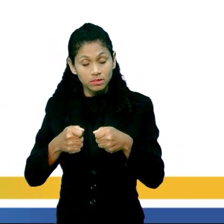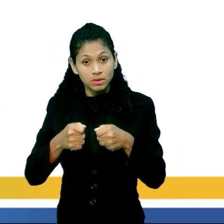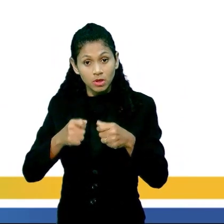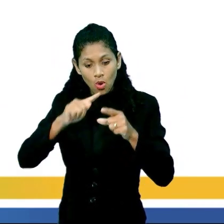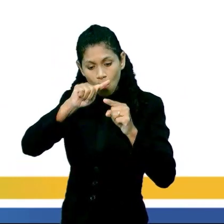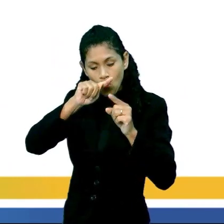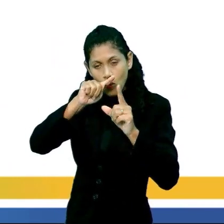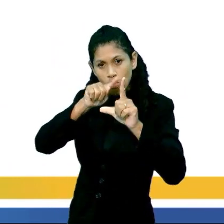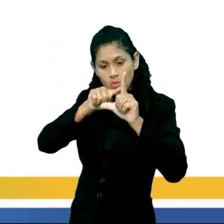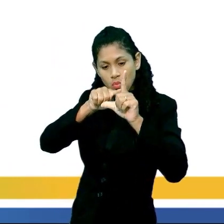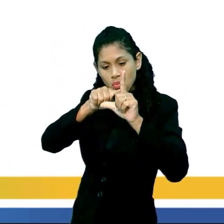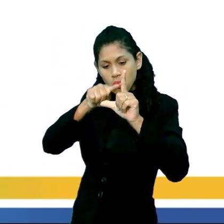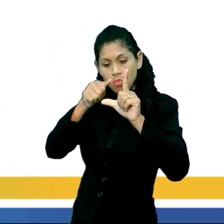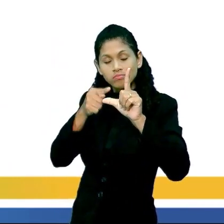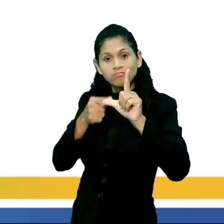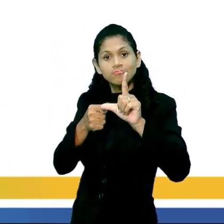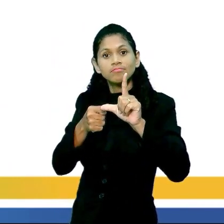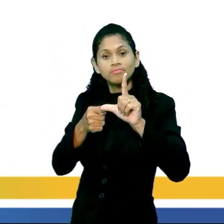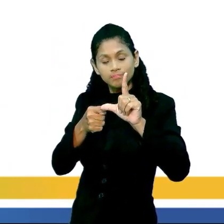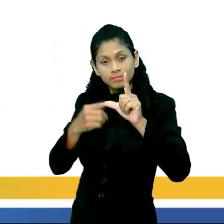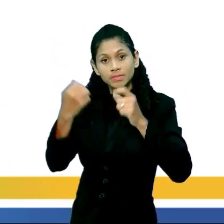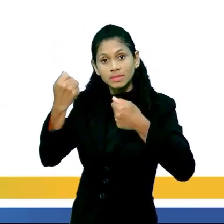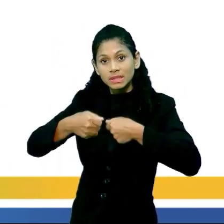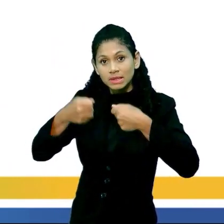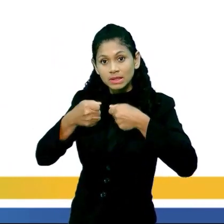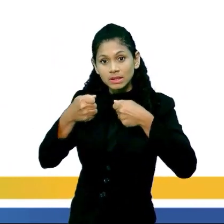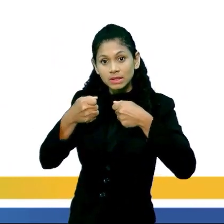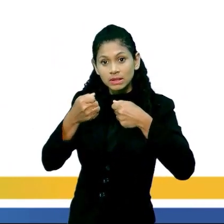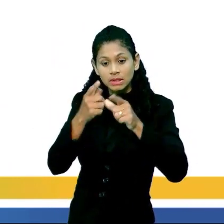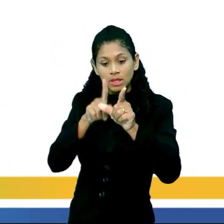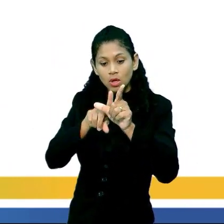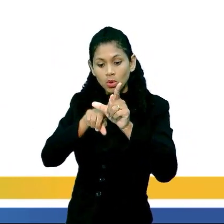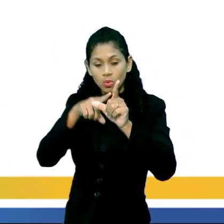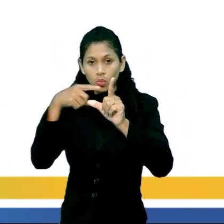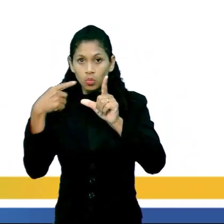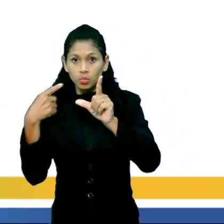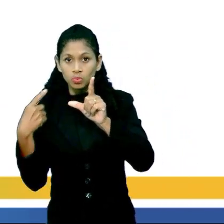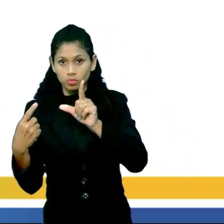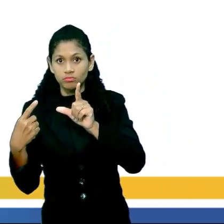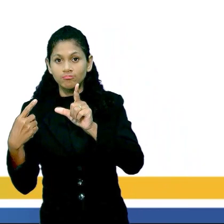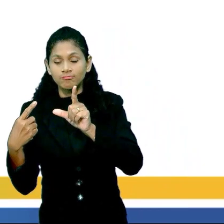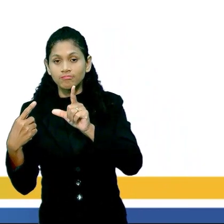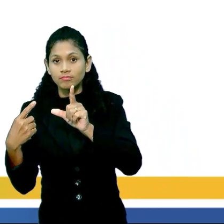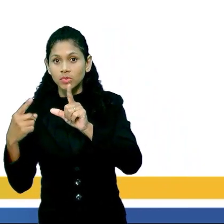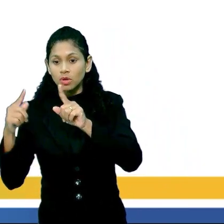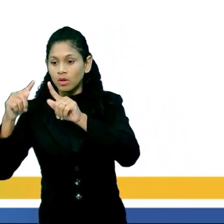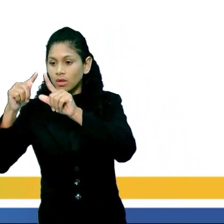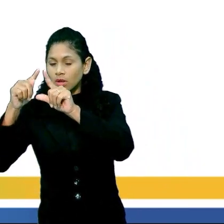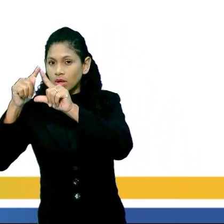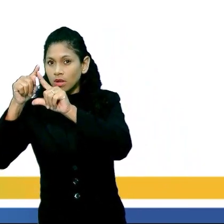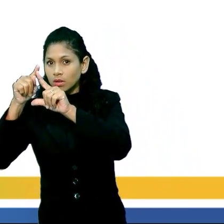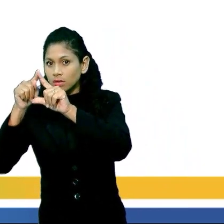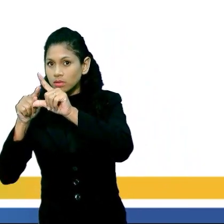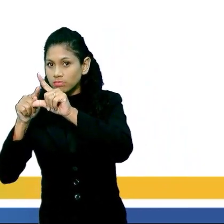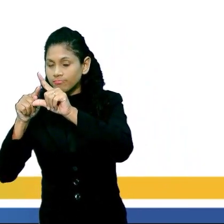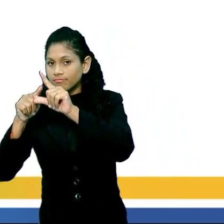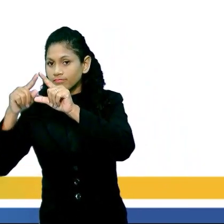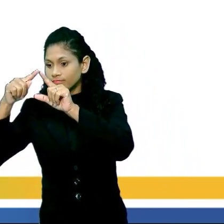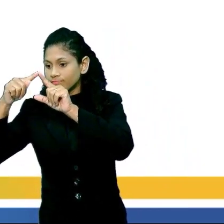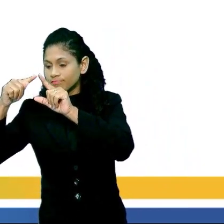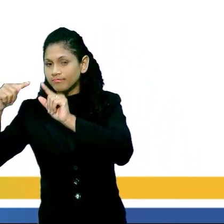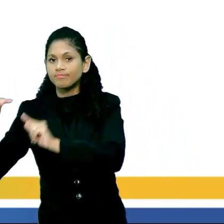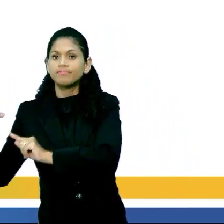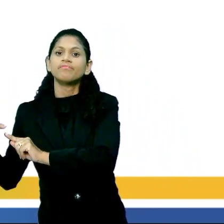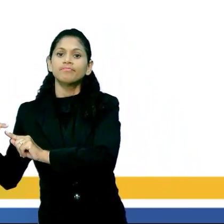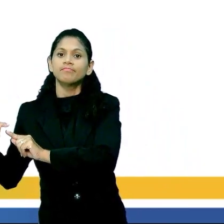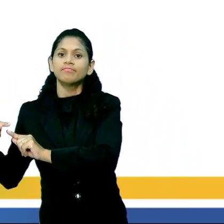quadrado coincide com o ângulo reto do triângulo. A medida do lado do quadrado